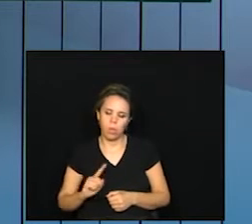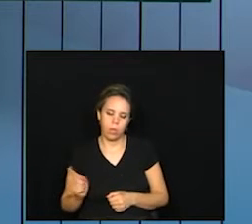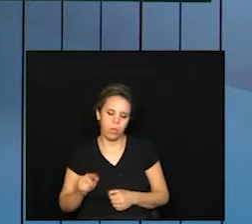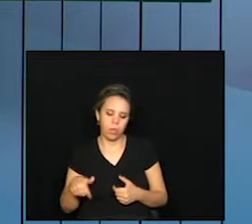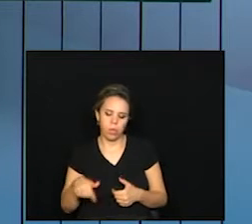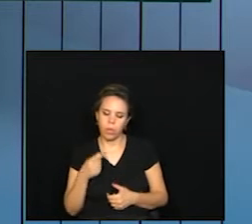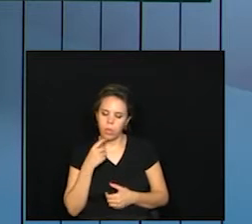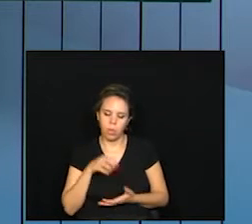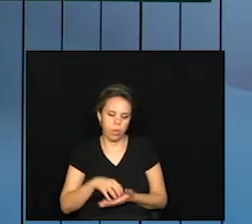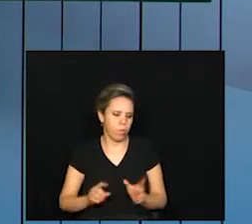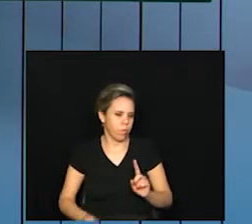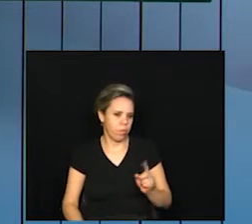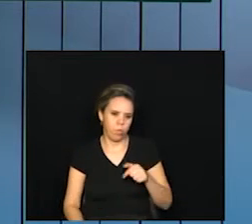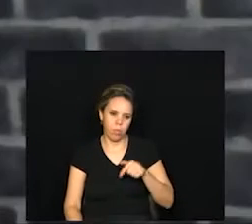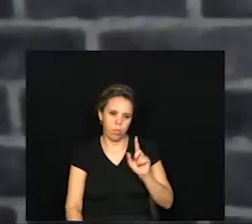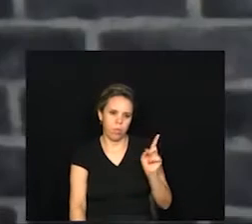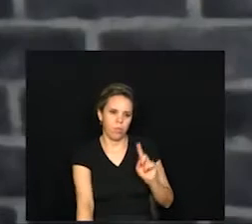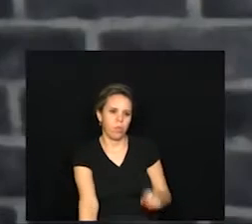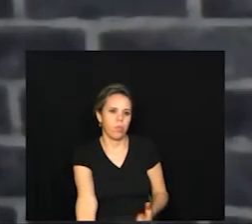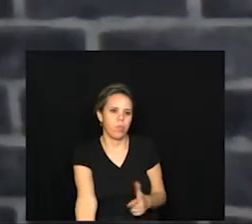de Campinas não existe.